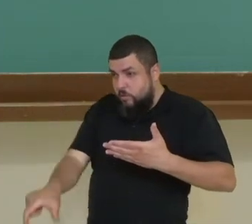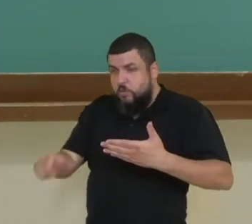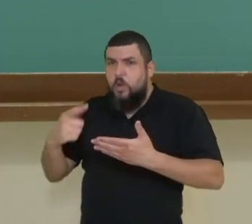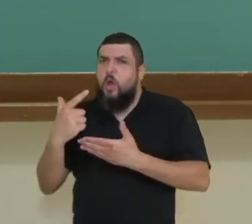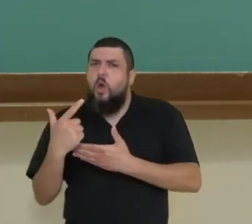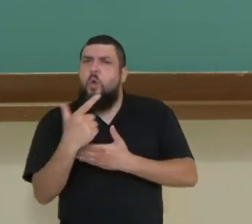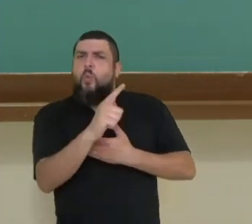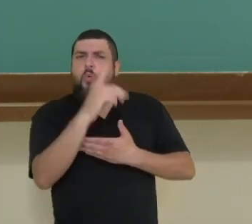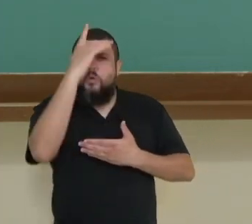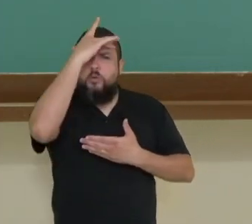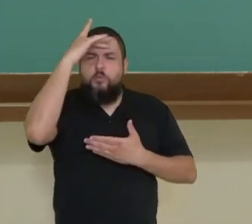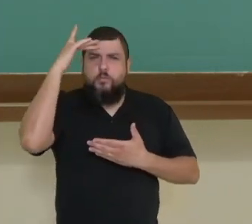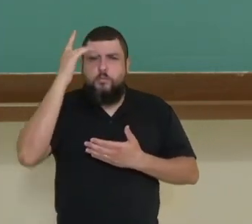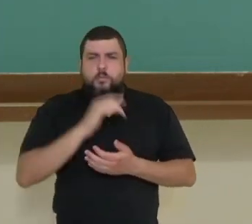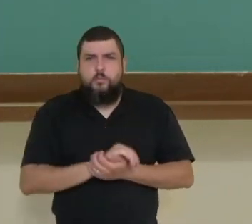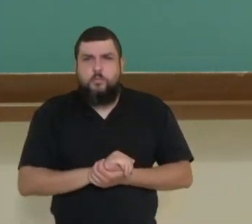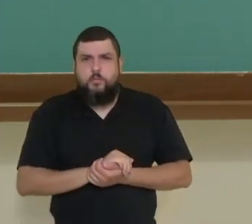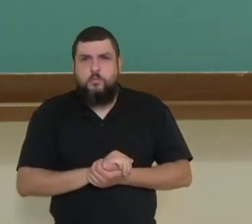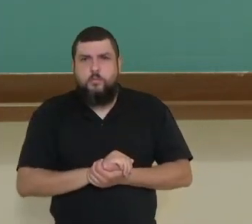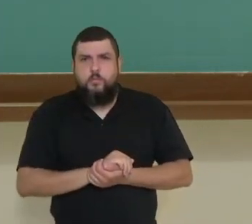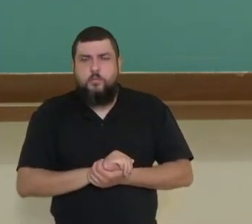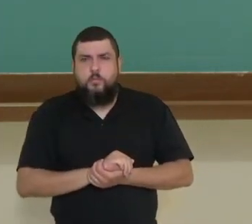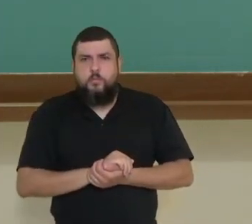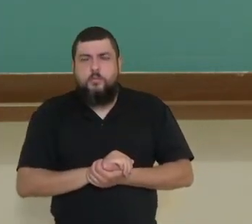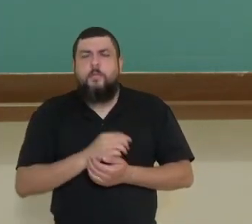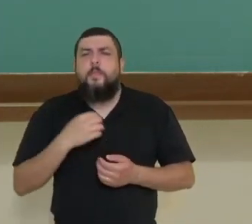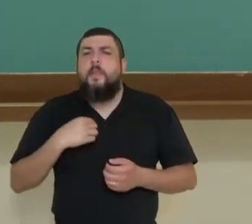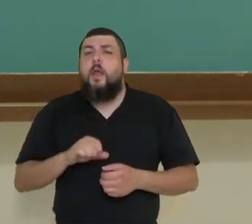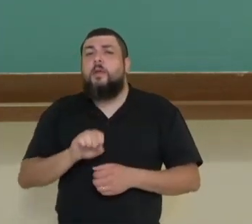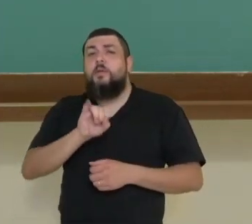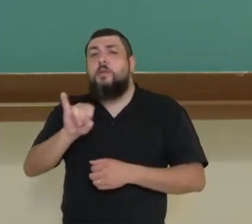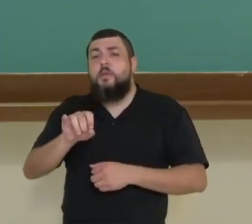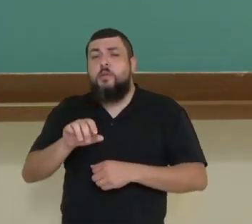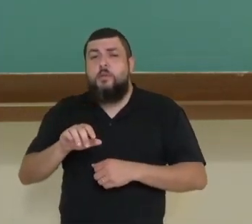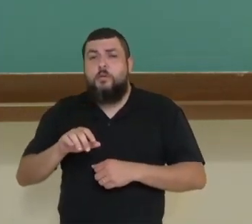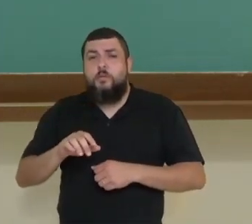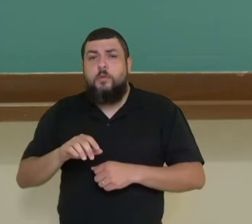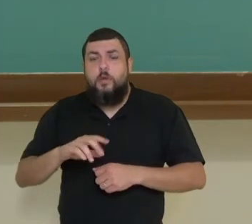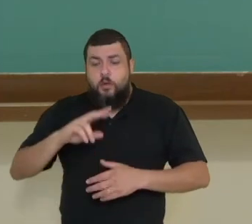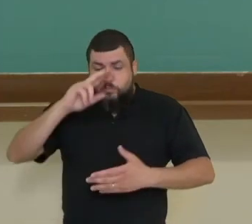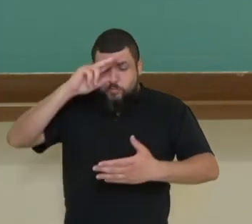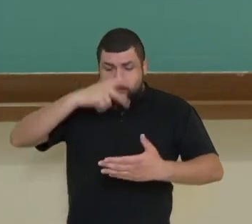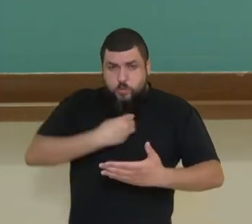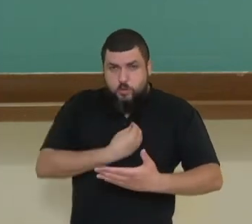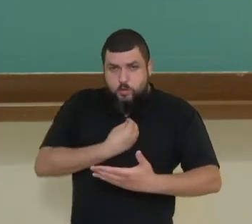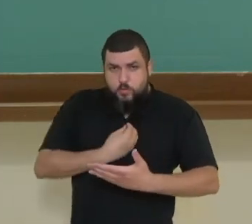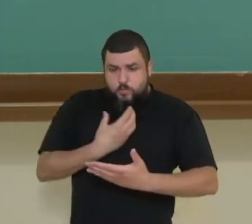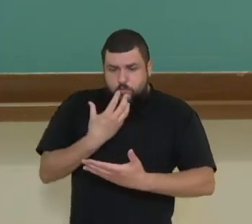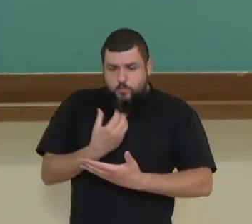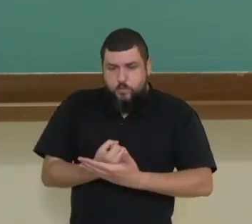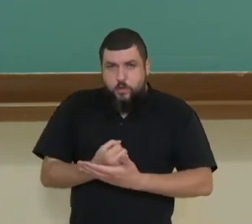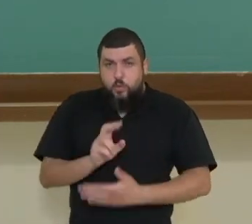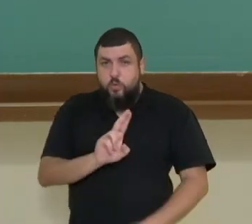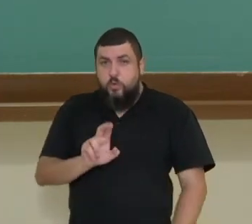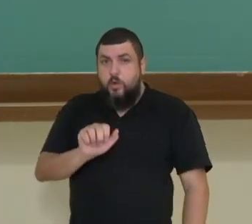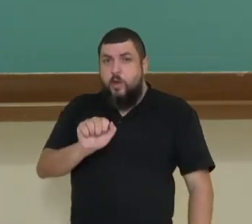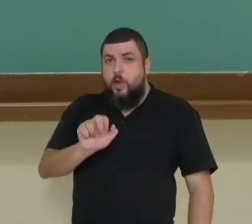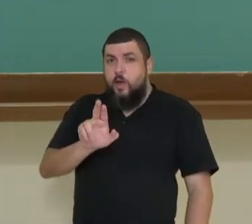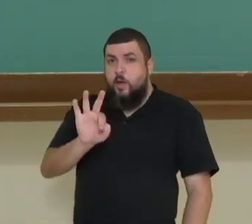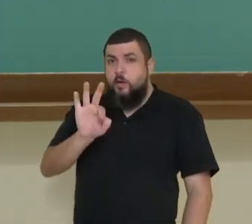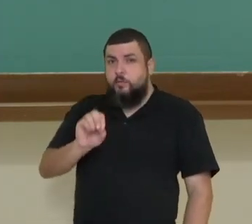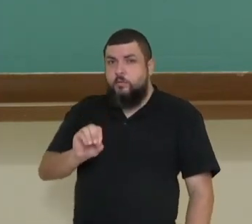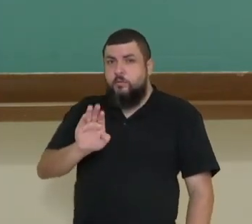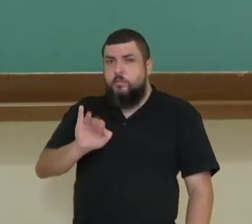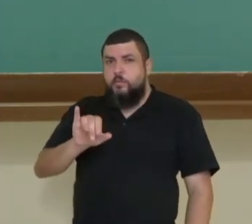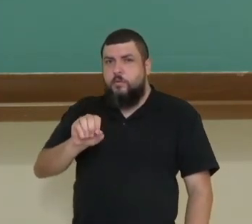se fosse sobre outra pessoa, a biografia. Se você fosse escrever em primeira pessoa, aí seria a autobiografia, seria a